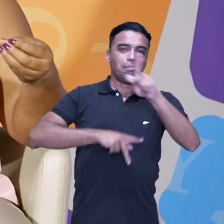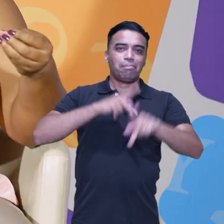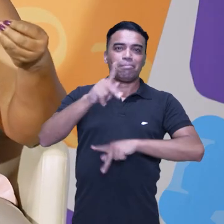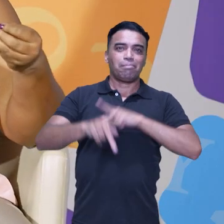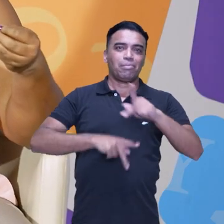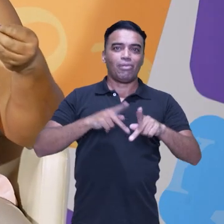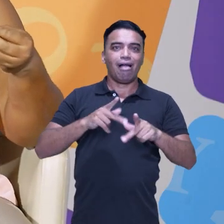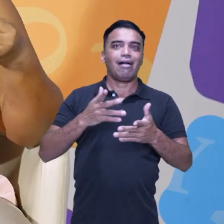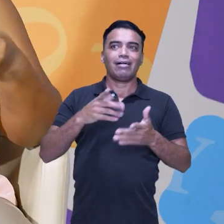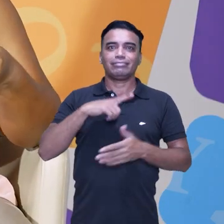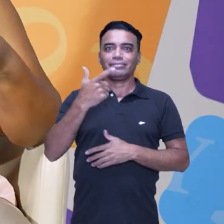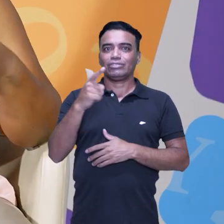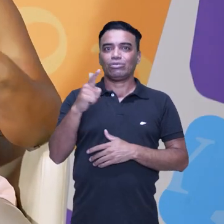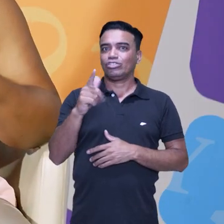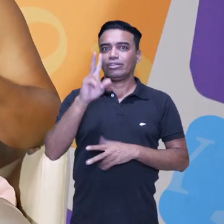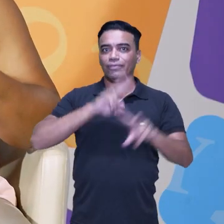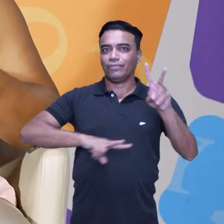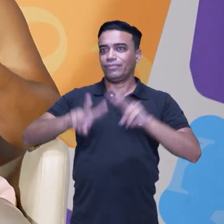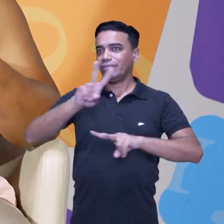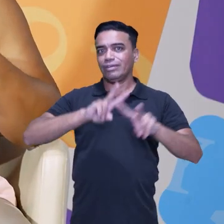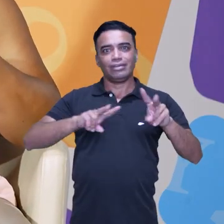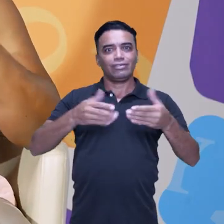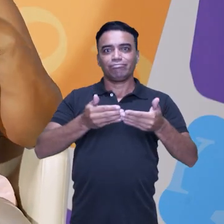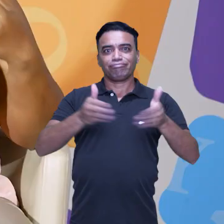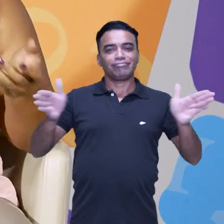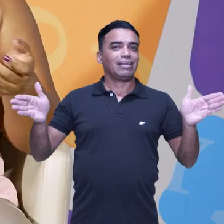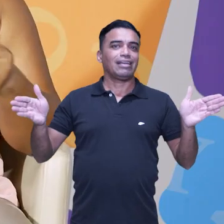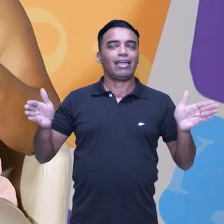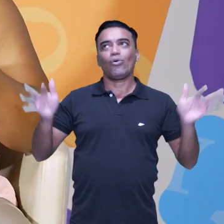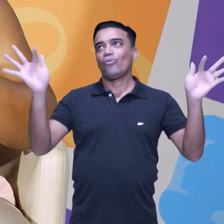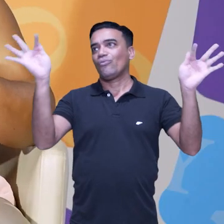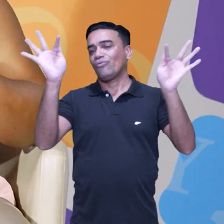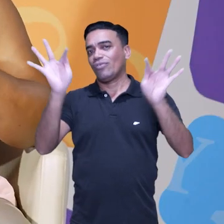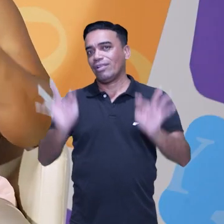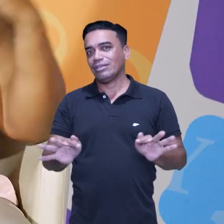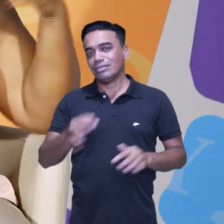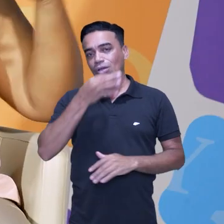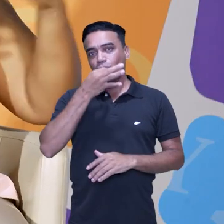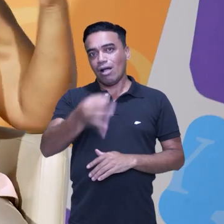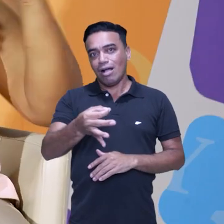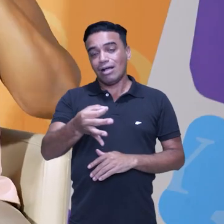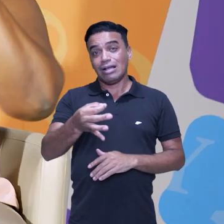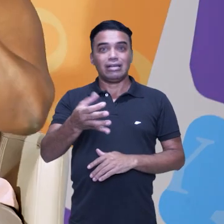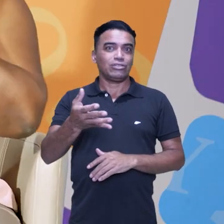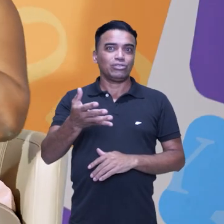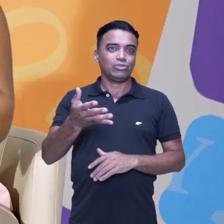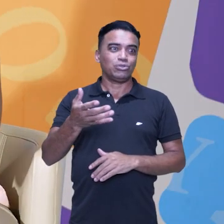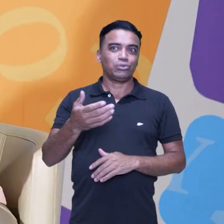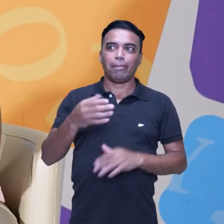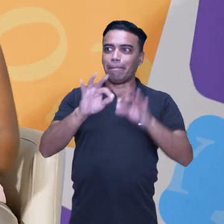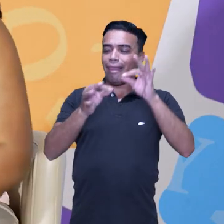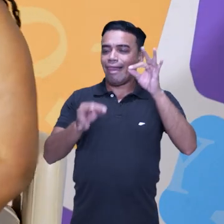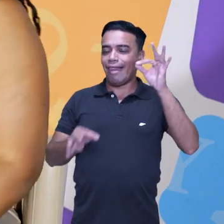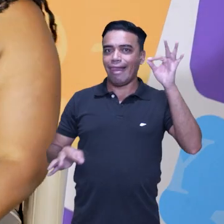não tinha ainda sido visto da maneira que foi visto. Então, eu fico muito feliz, eu acho que se eu for falar tudo, nós vamos ficar aqui até